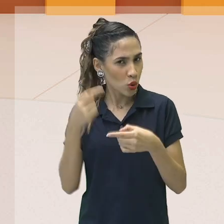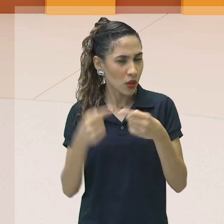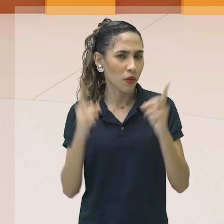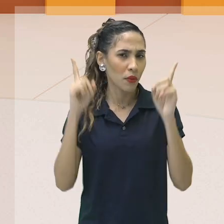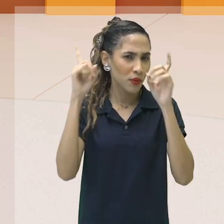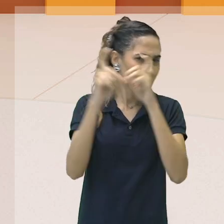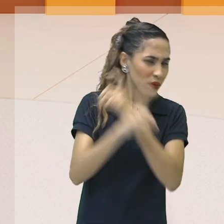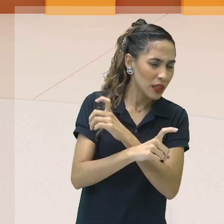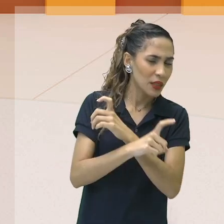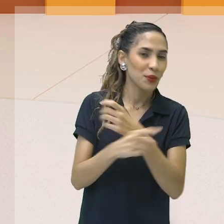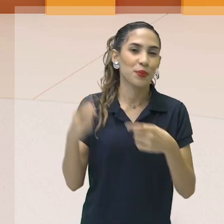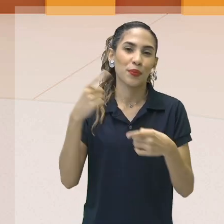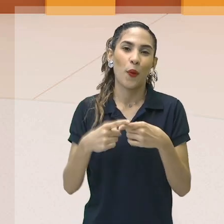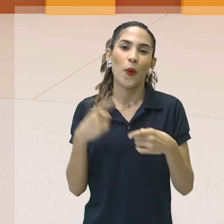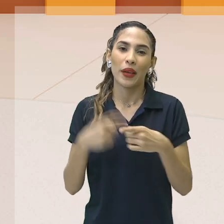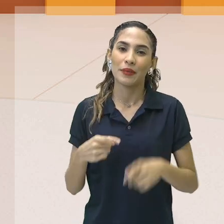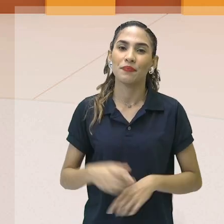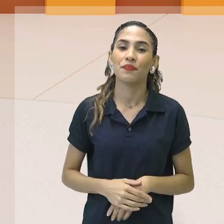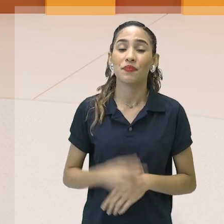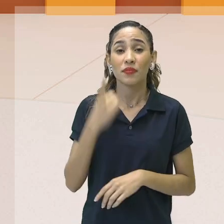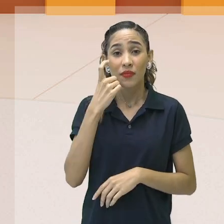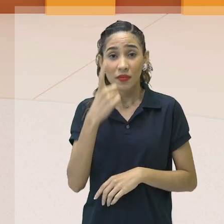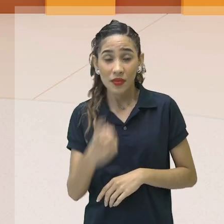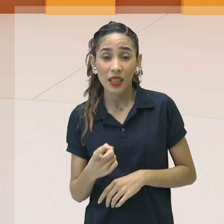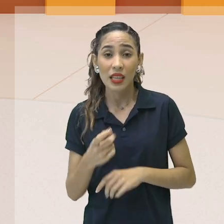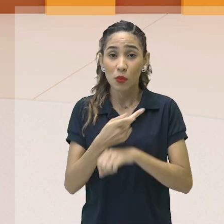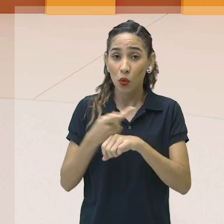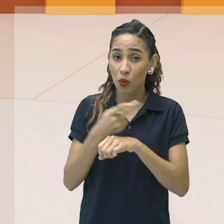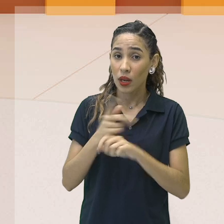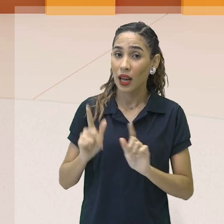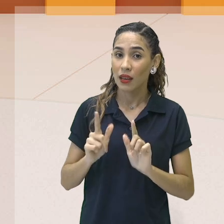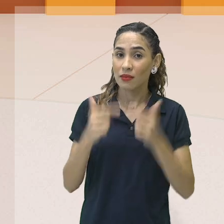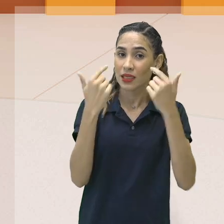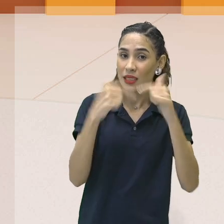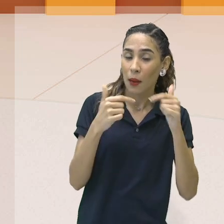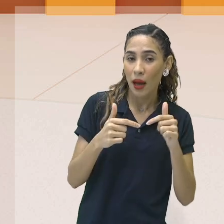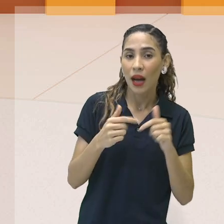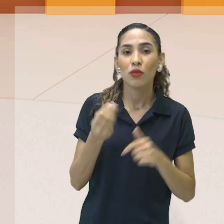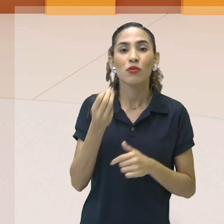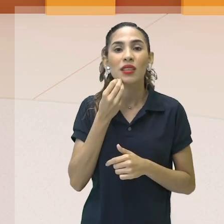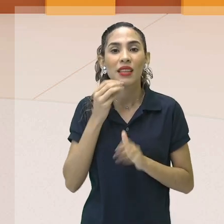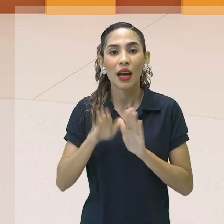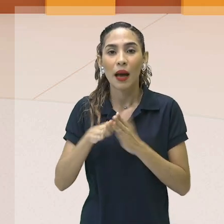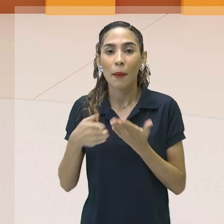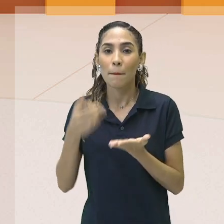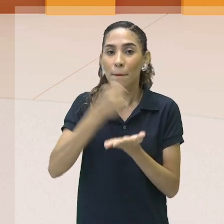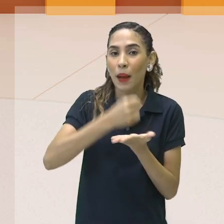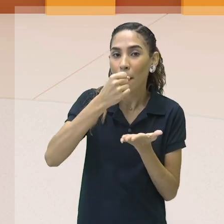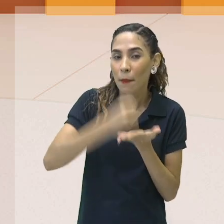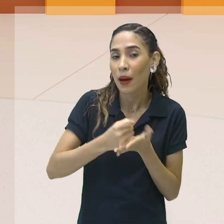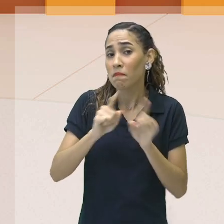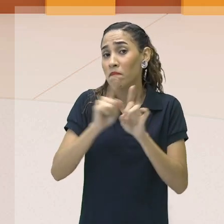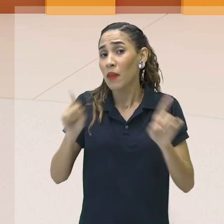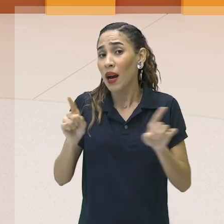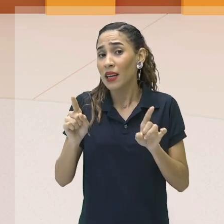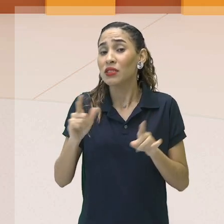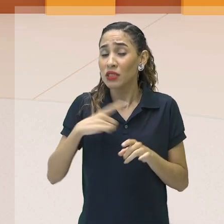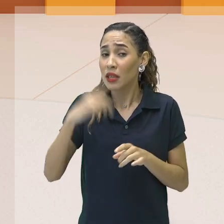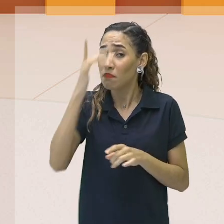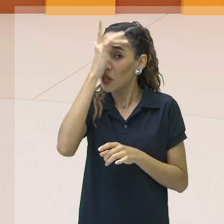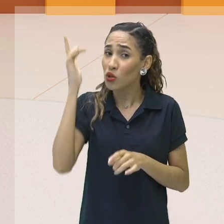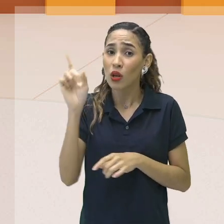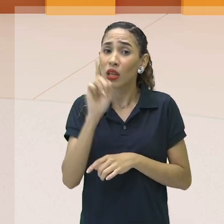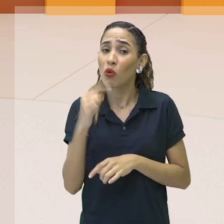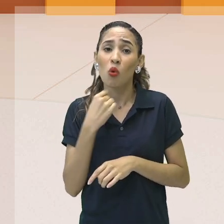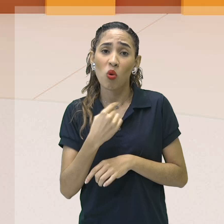dia, porque a busca pelo emprego, ela vai tanto de conseguir emprego de carteira assinada, mas tem gente que não consegue e vai trabalhar de qualquer